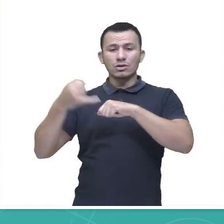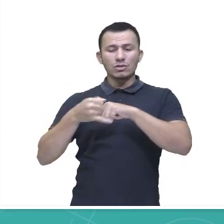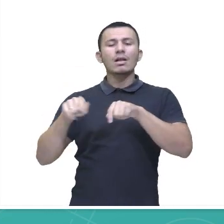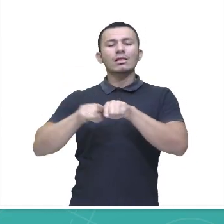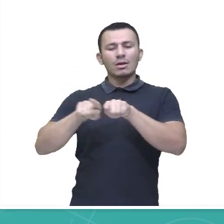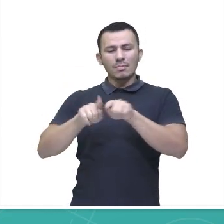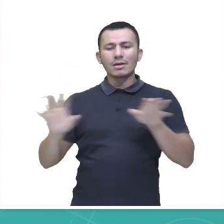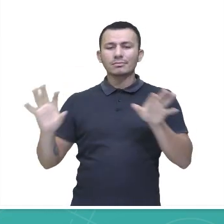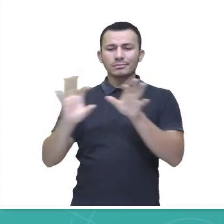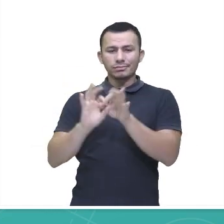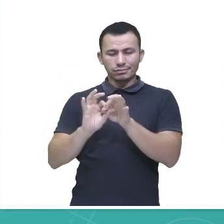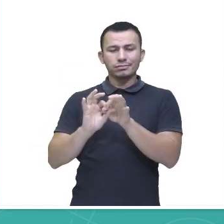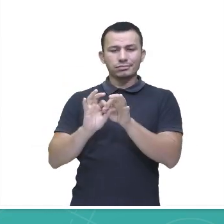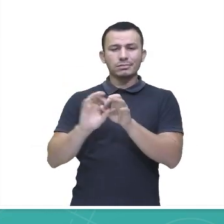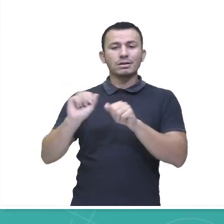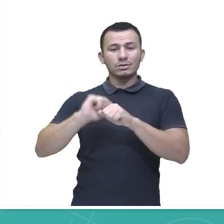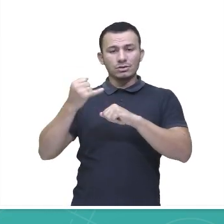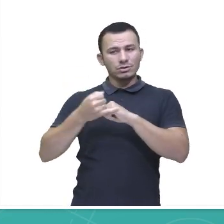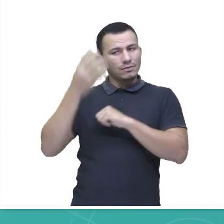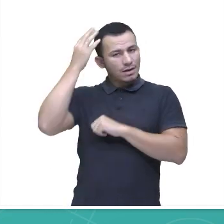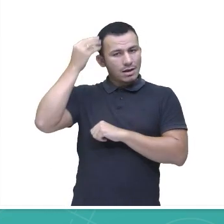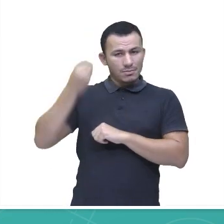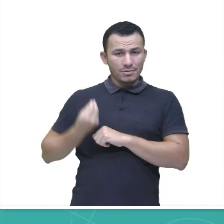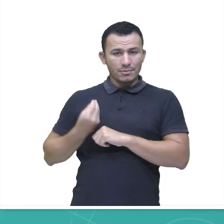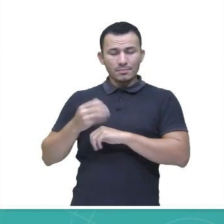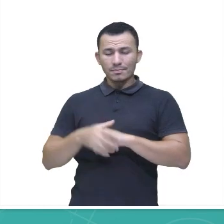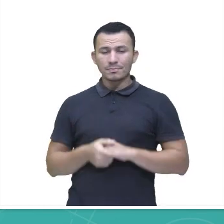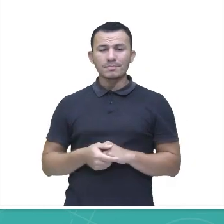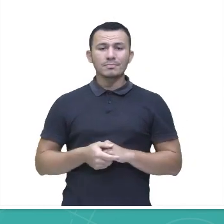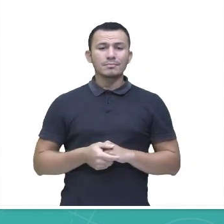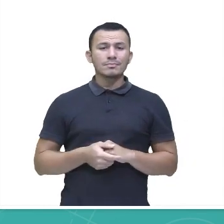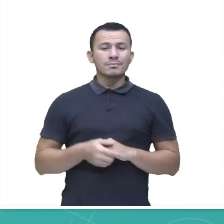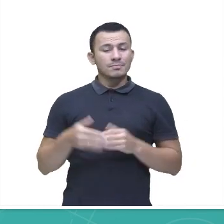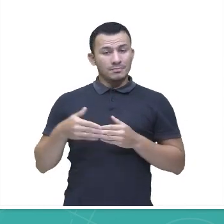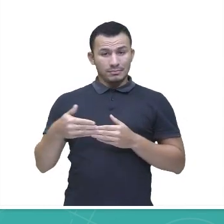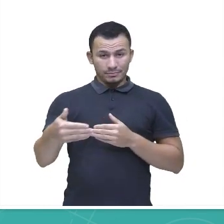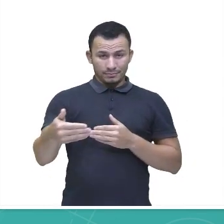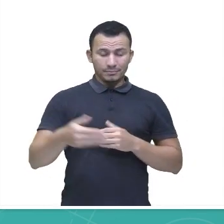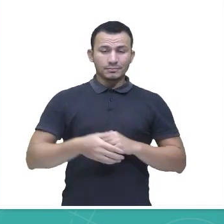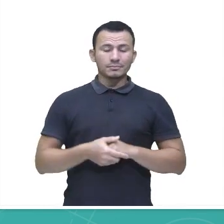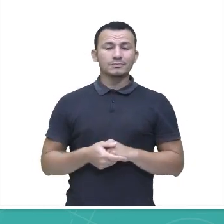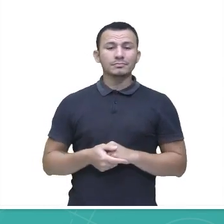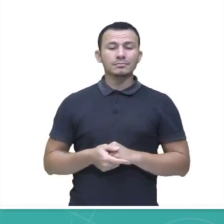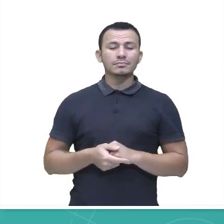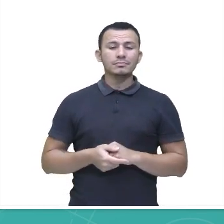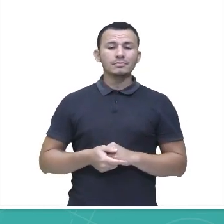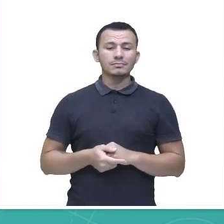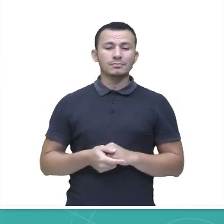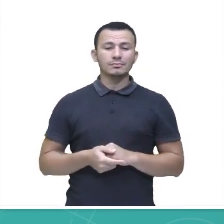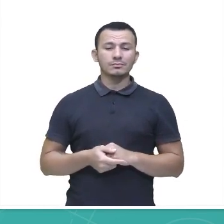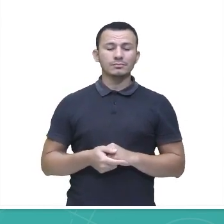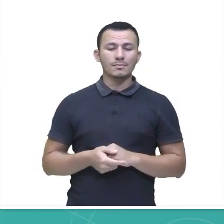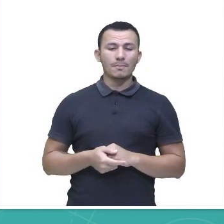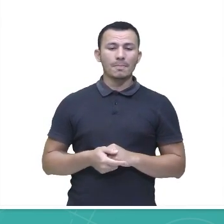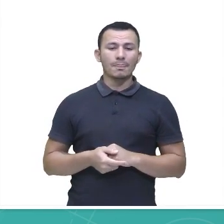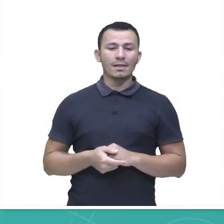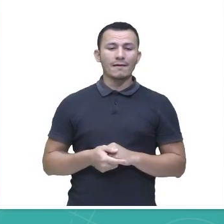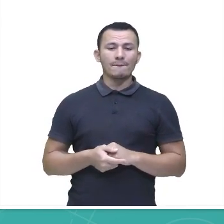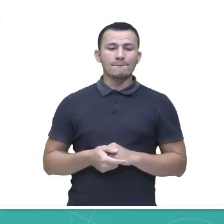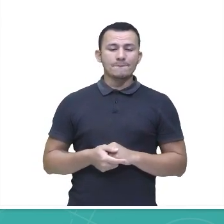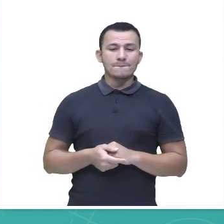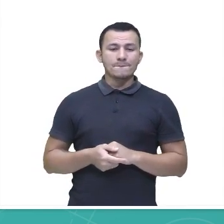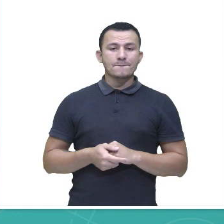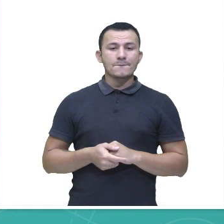substantivo cabelos. Muito bem. Seguindo, vamos adiante então, para percebermos um pouco